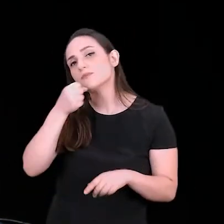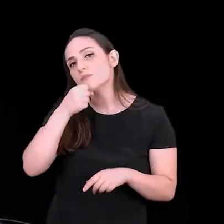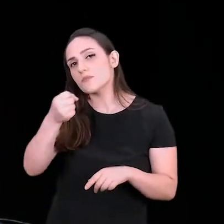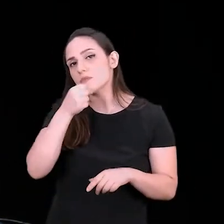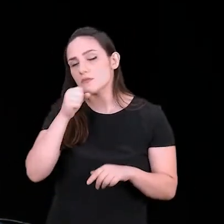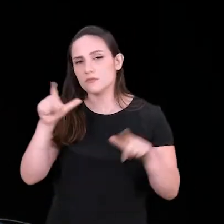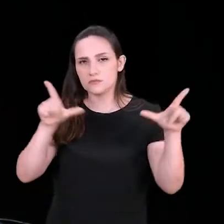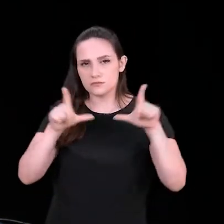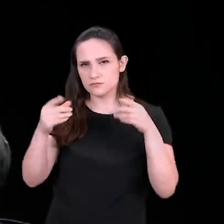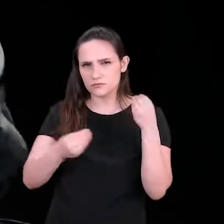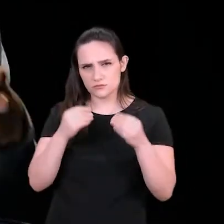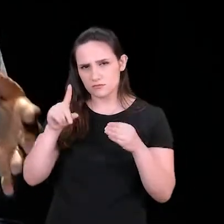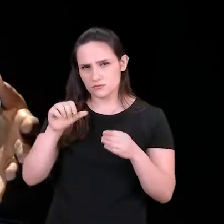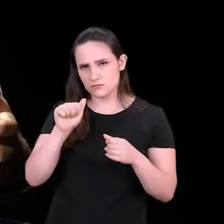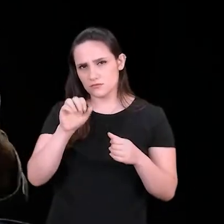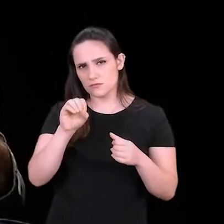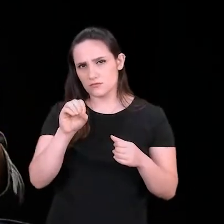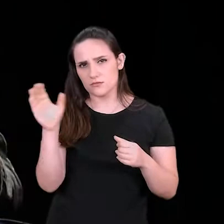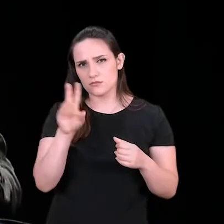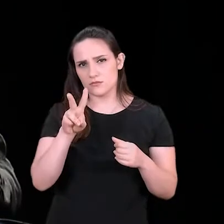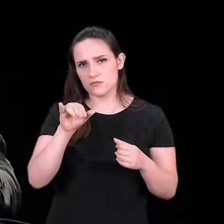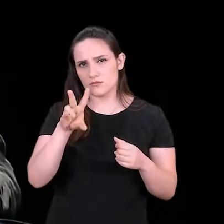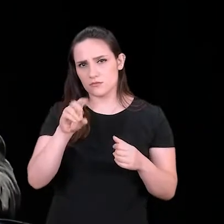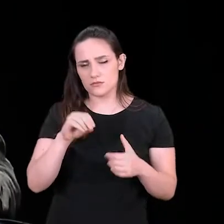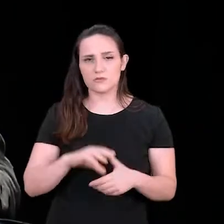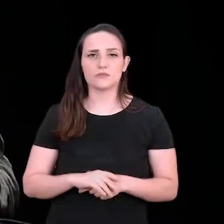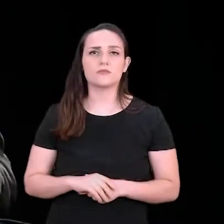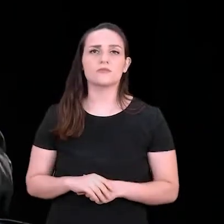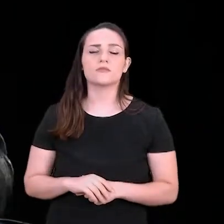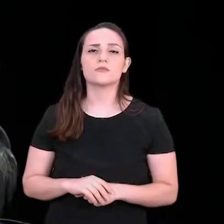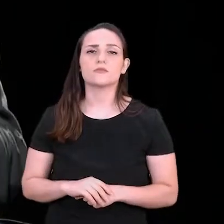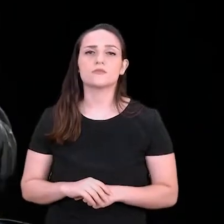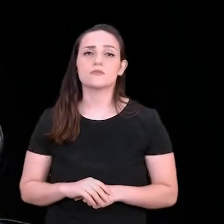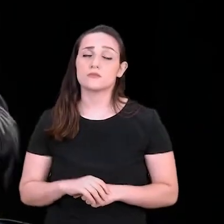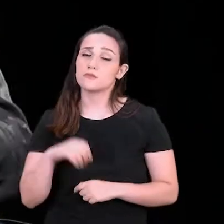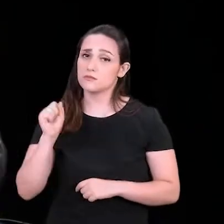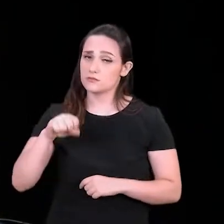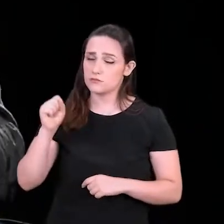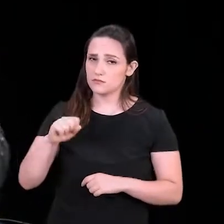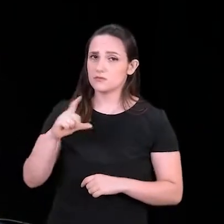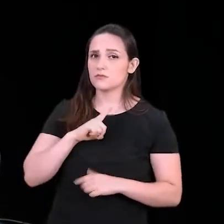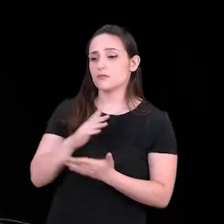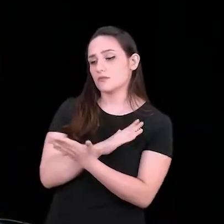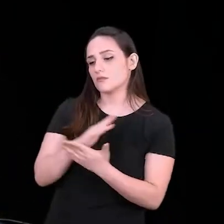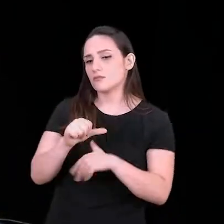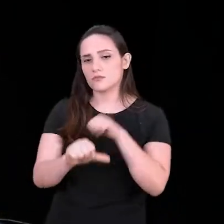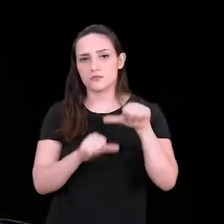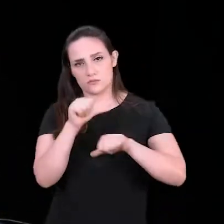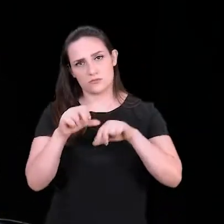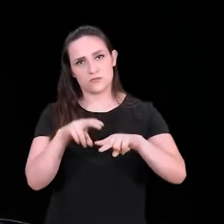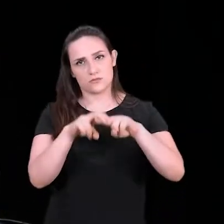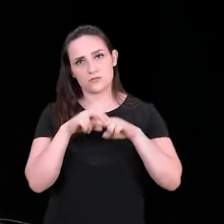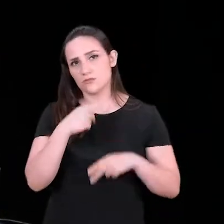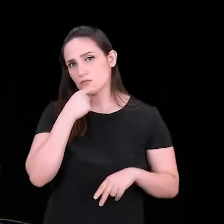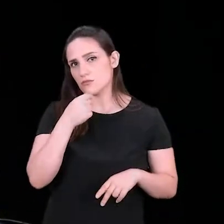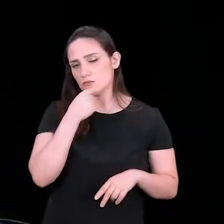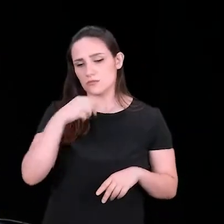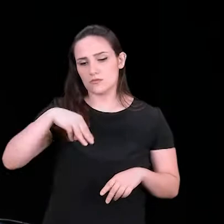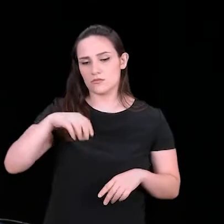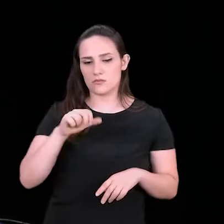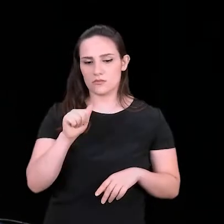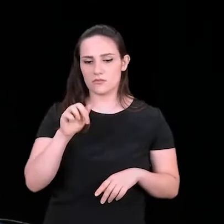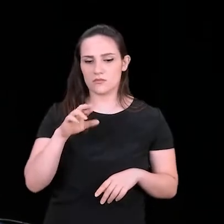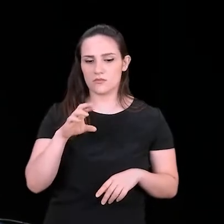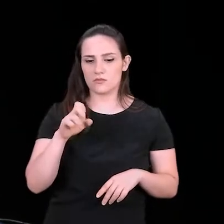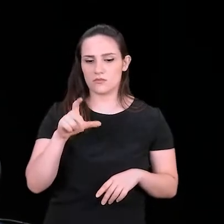da imprensa. Com esse projeto aprovado, naturalmente ele vai sofrer uma alteração ou outra. Aí o supervisor, o